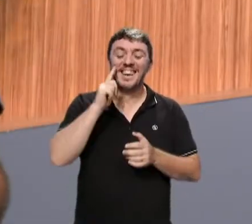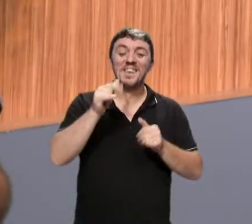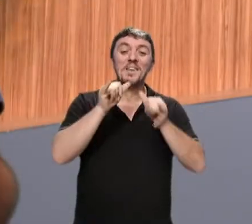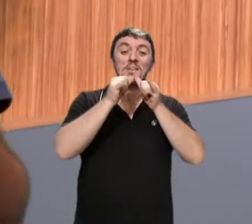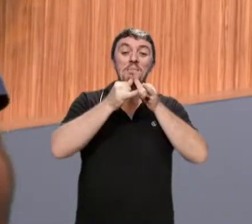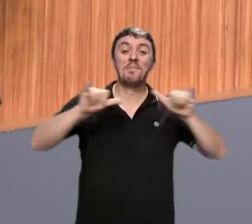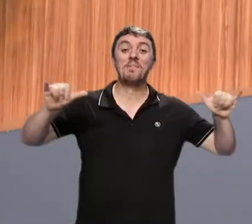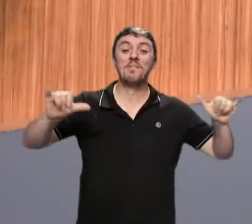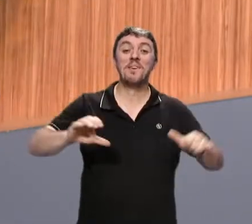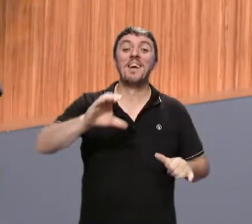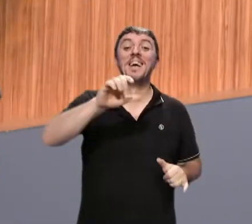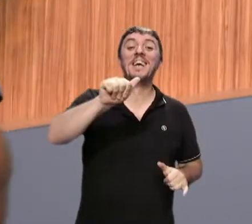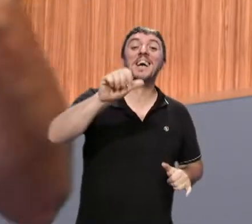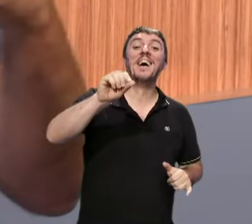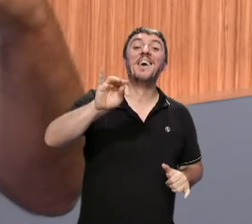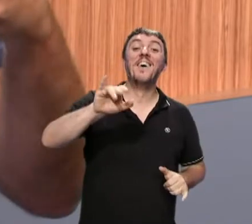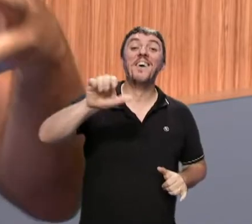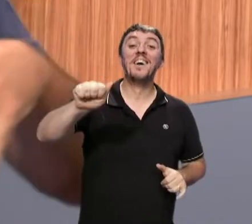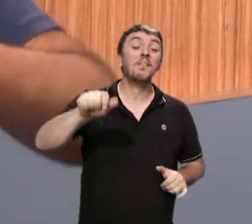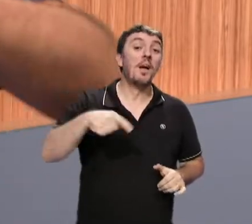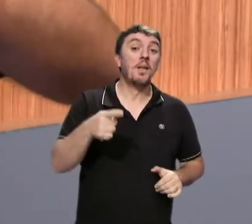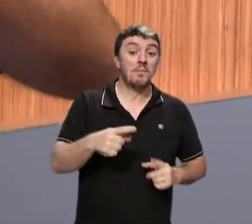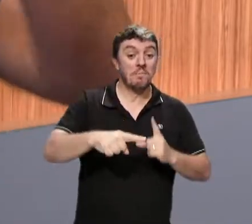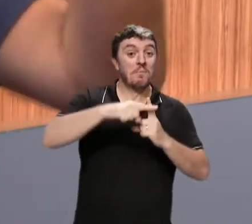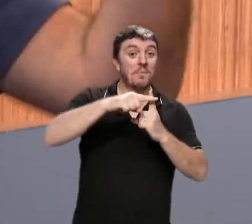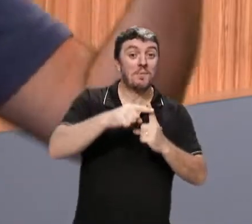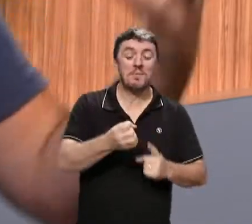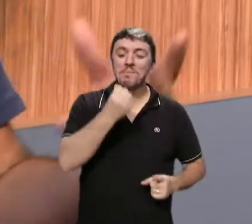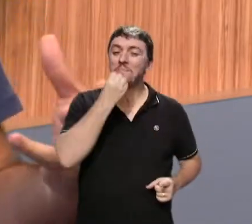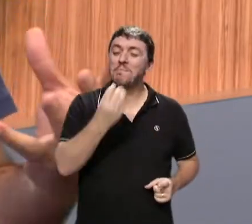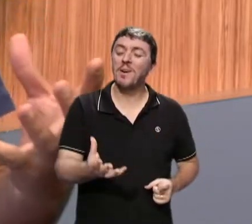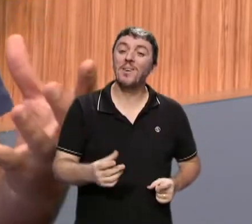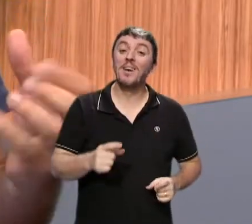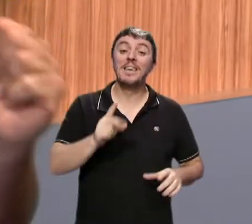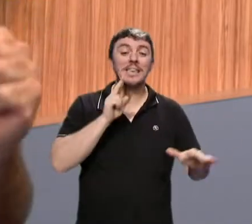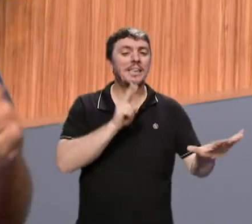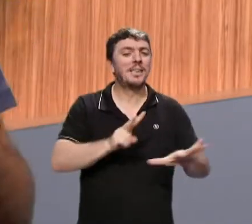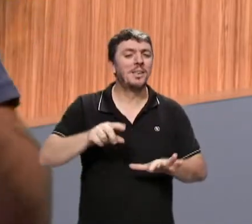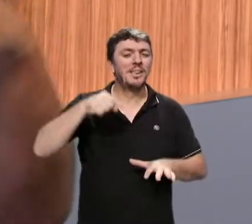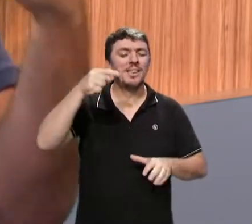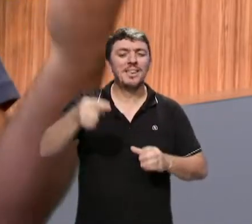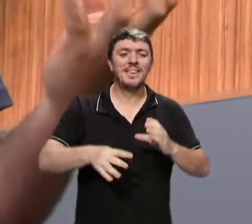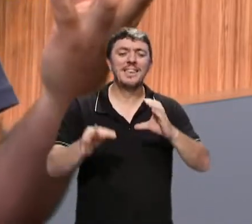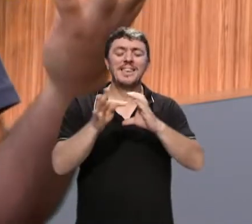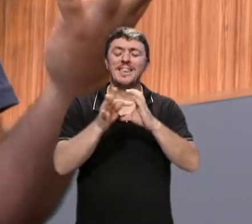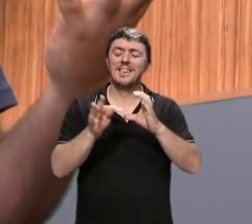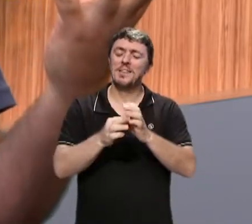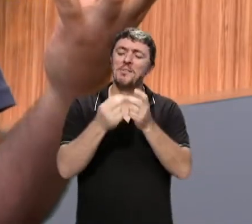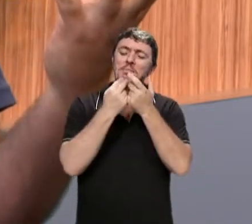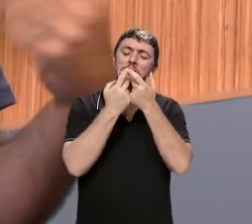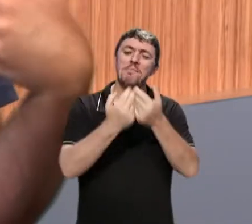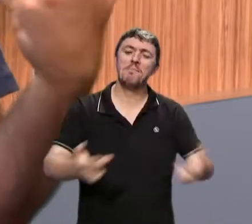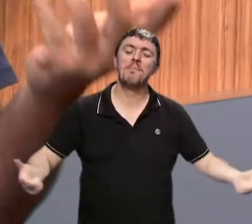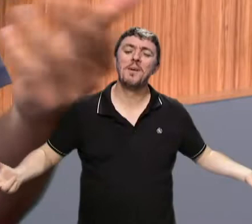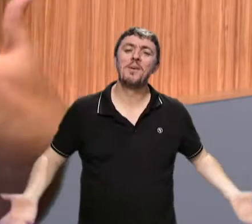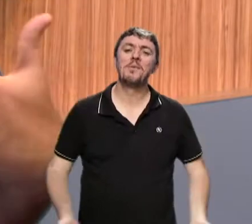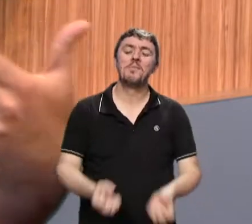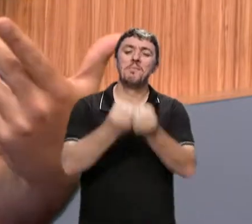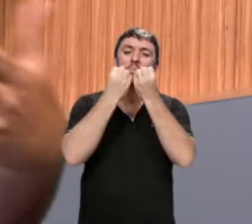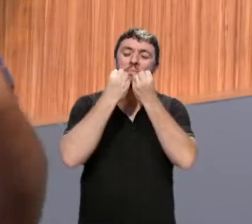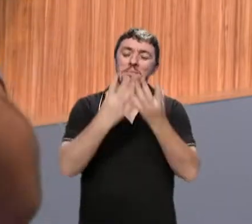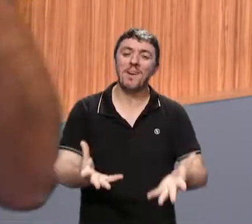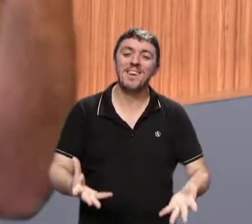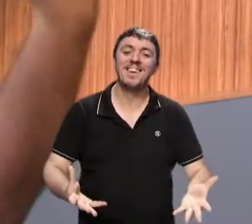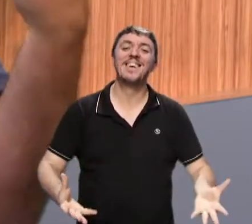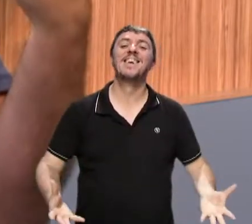energia caótica, mas uma energia caótica boa. Porque vai acontecer tanta coisa aqui na TV Tech, é um caos bom, né? Se é que isso existe, mas